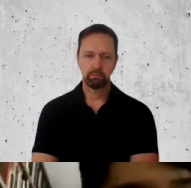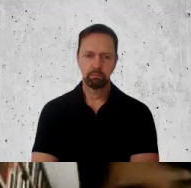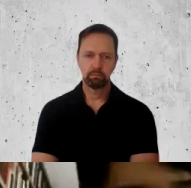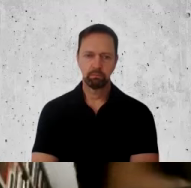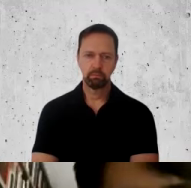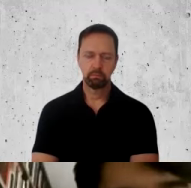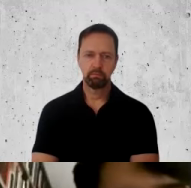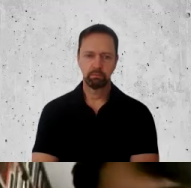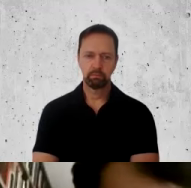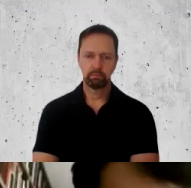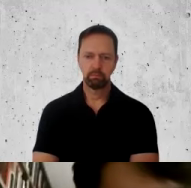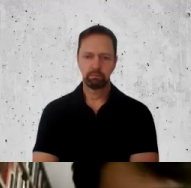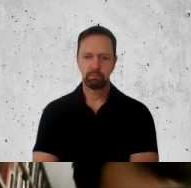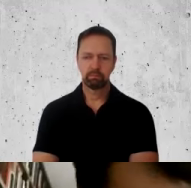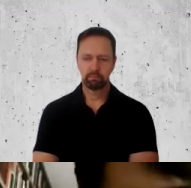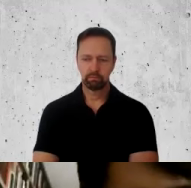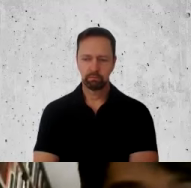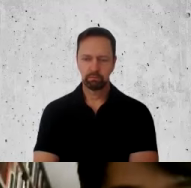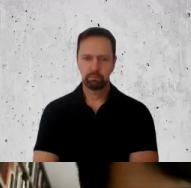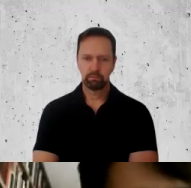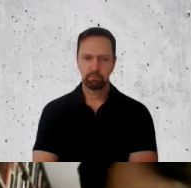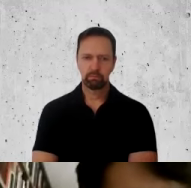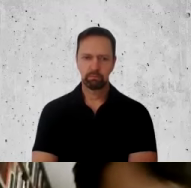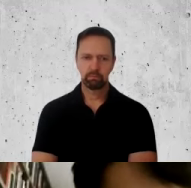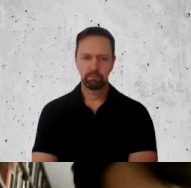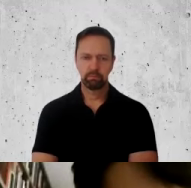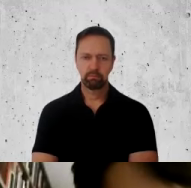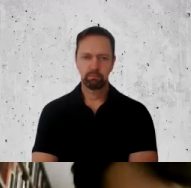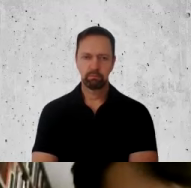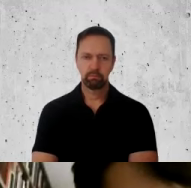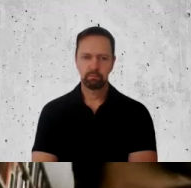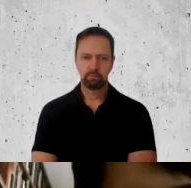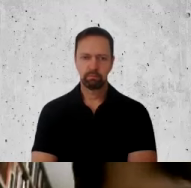instrutiva, elucidativa, deu para compreender exatamente bem, de uma forma muito concisa.